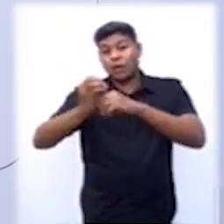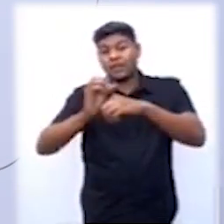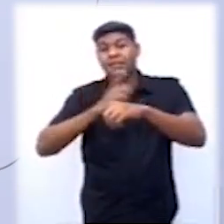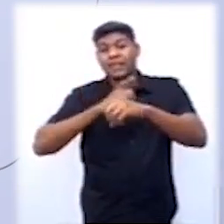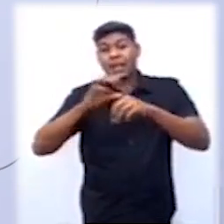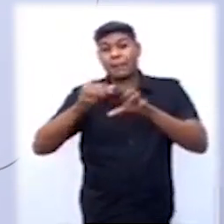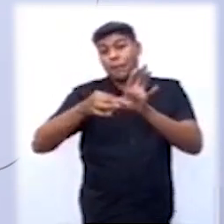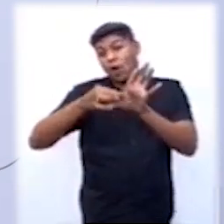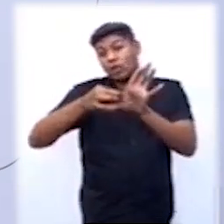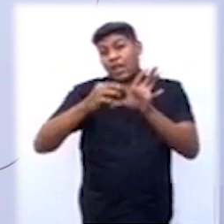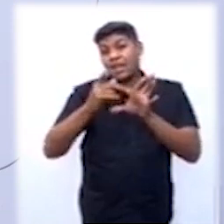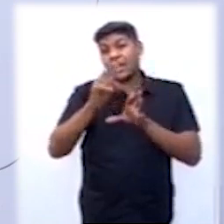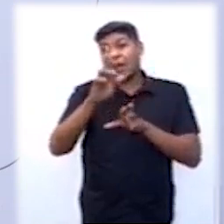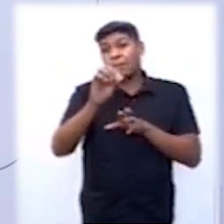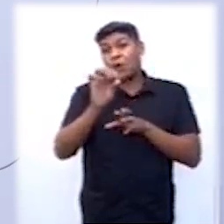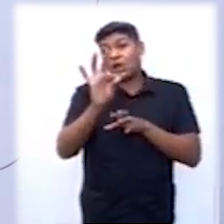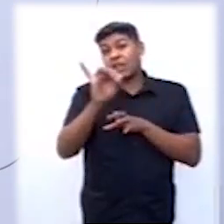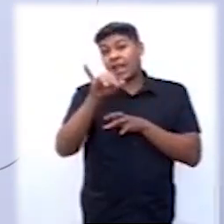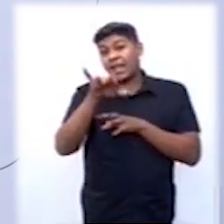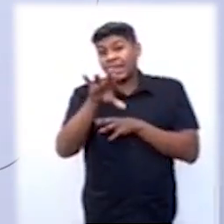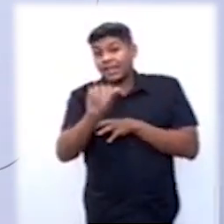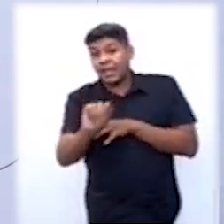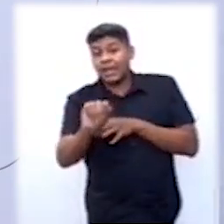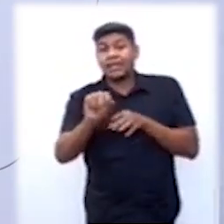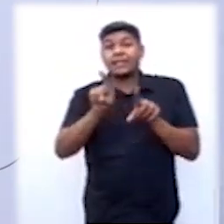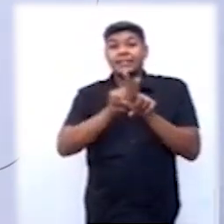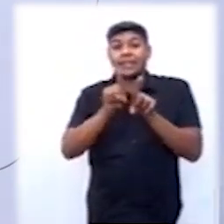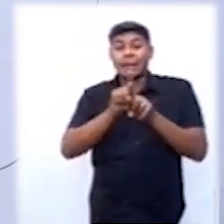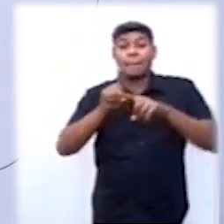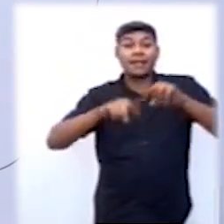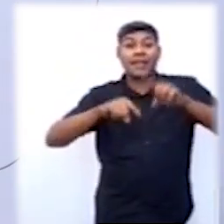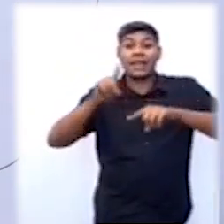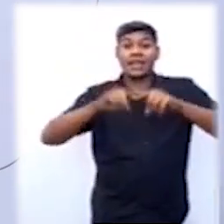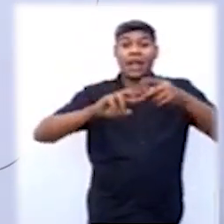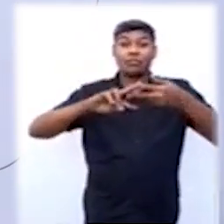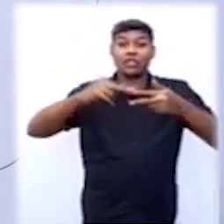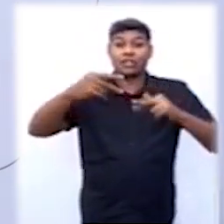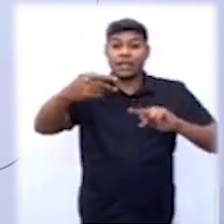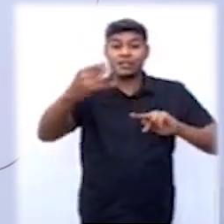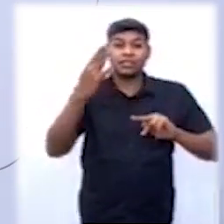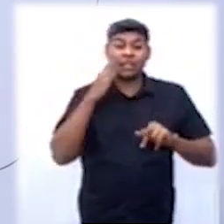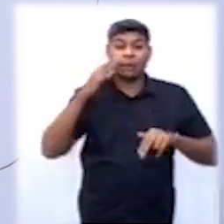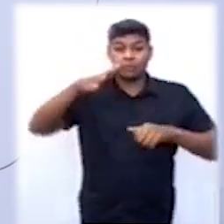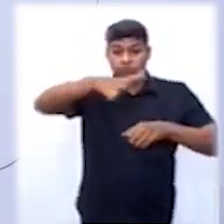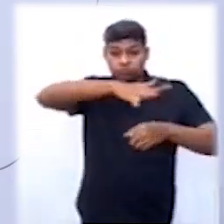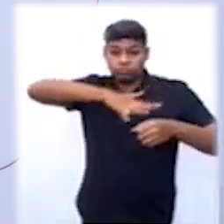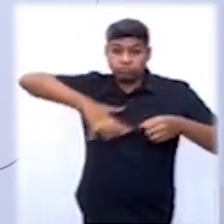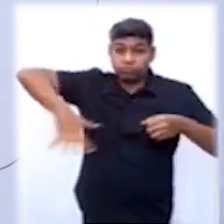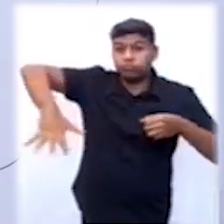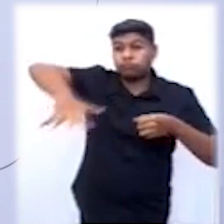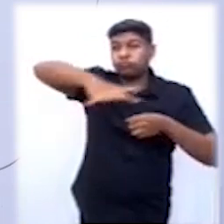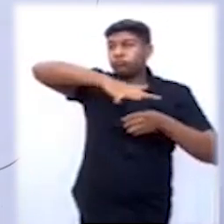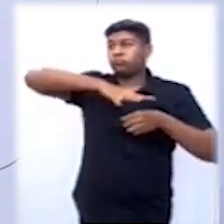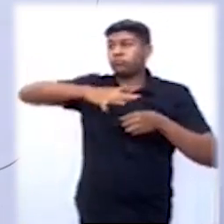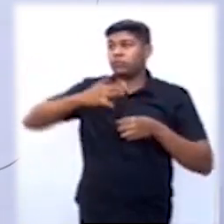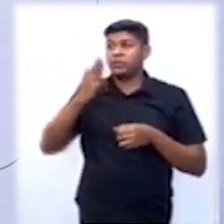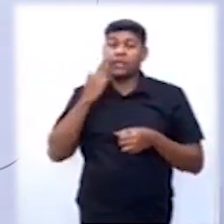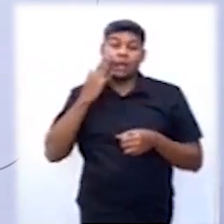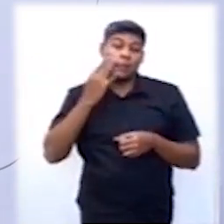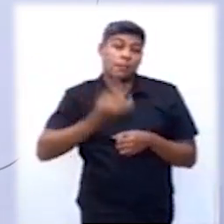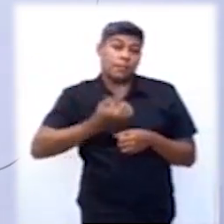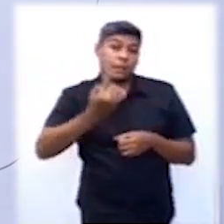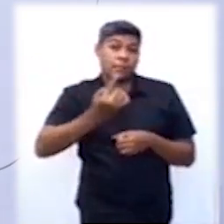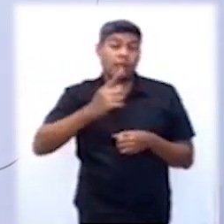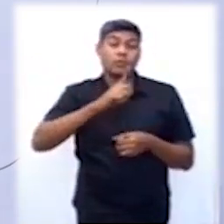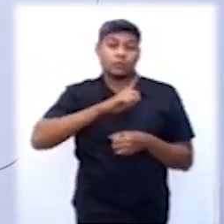proteína dele, eu tenho aqui o material genético, ele vai entrar, vai ser englobado pela célula, então ele vai levar primeiro um